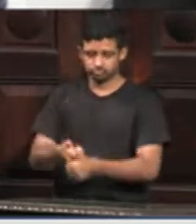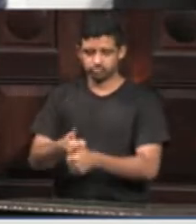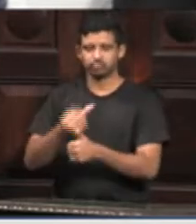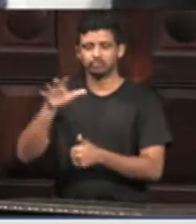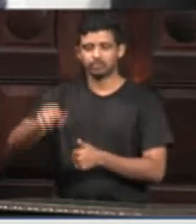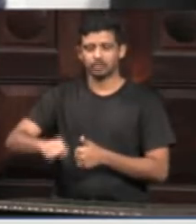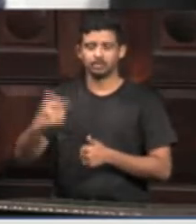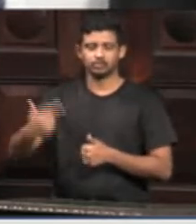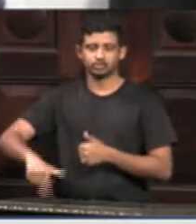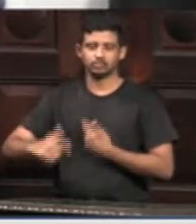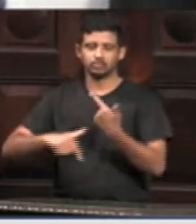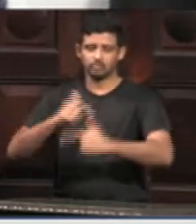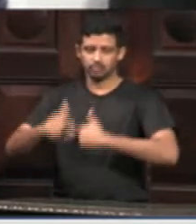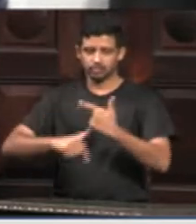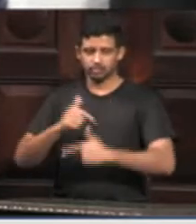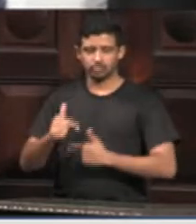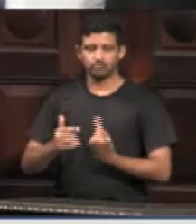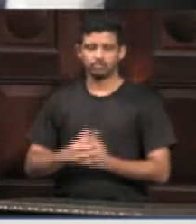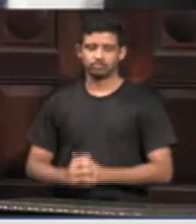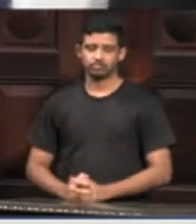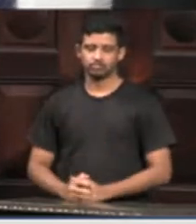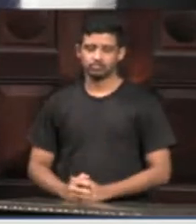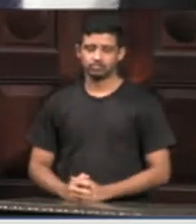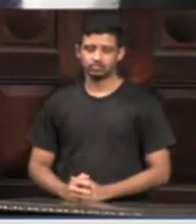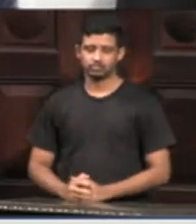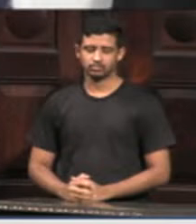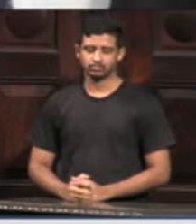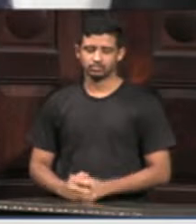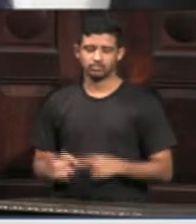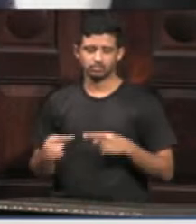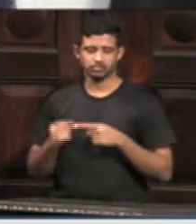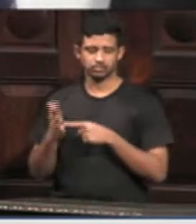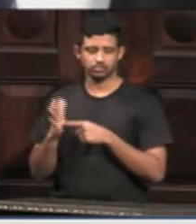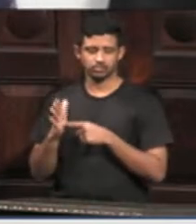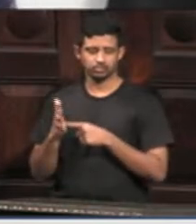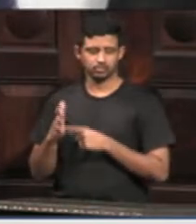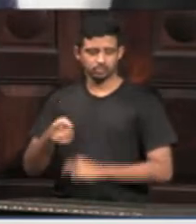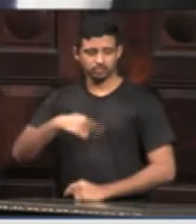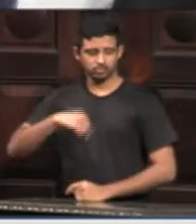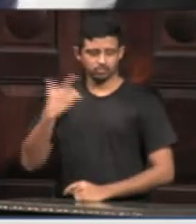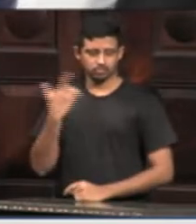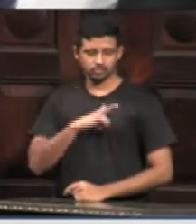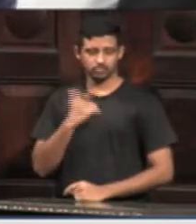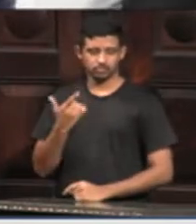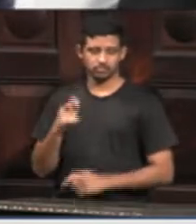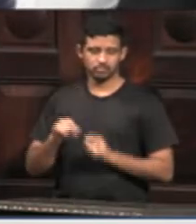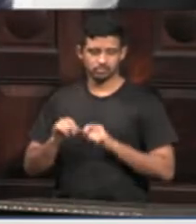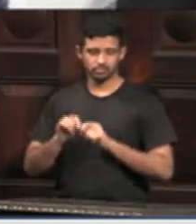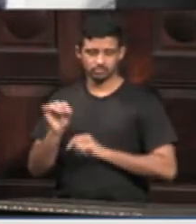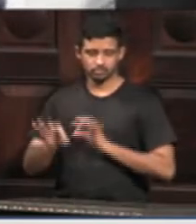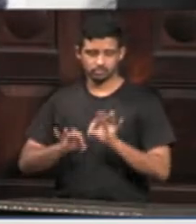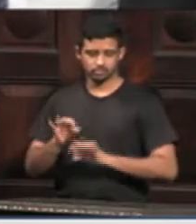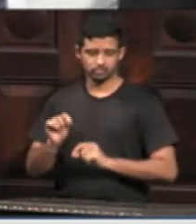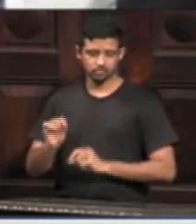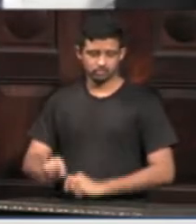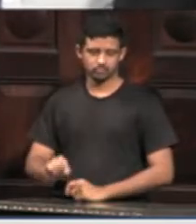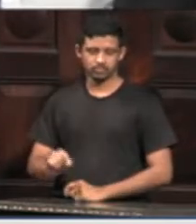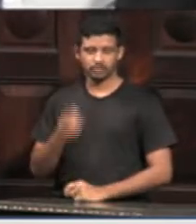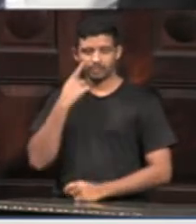serviços internos nas unidades do SEASA e o funcionamento do abastecimento e distribuição dos alimentos no Estado do Rio de Janeiro. Prazo